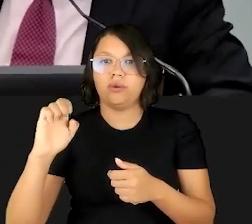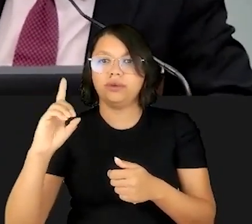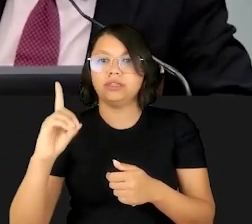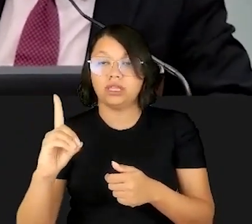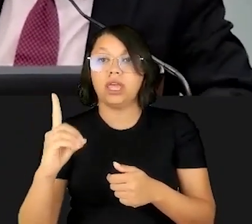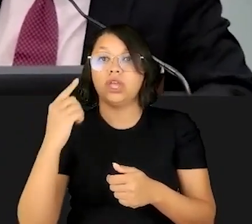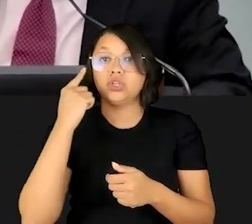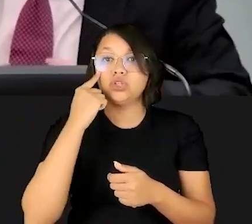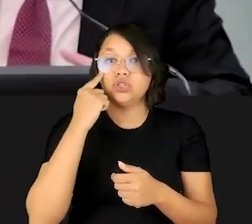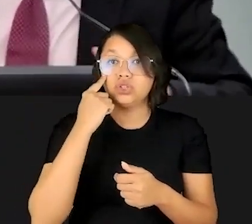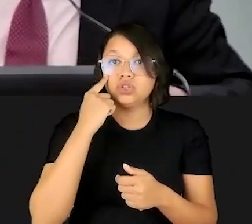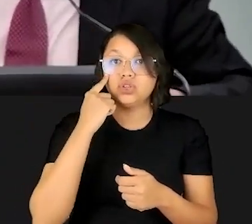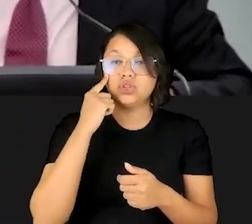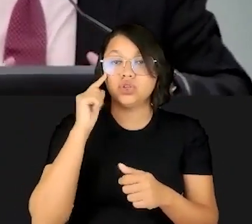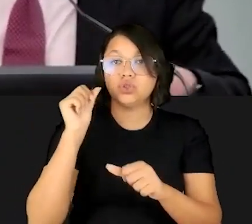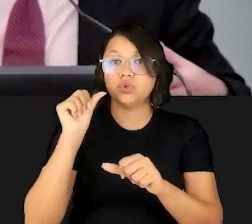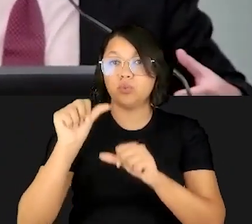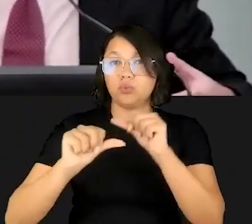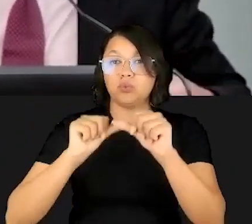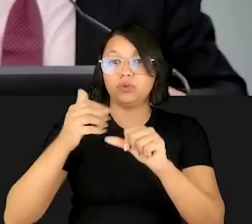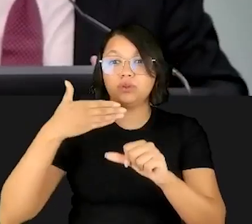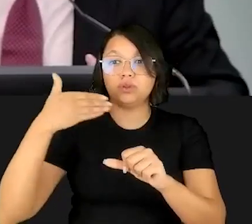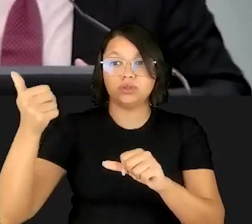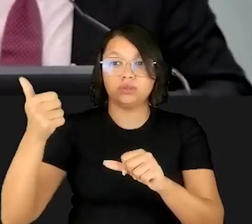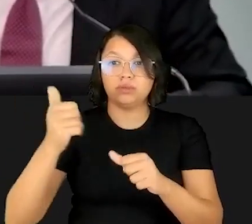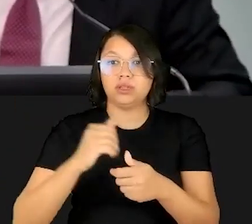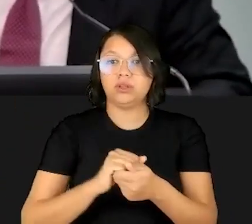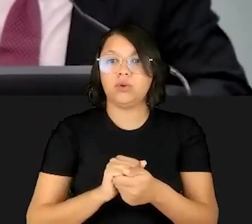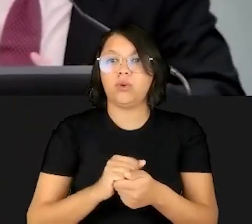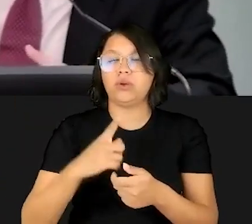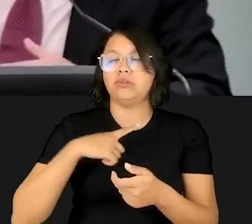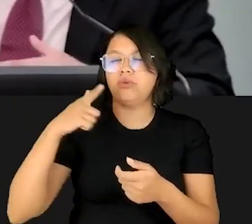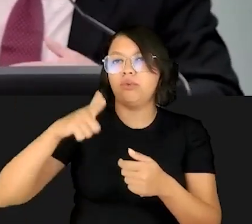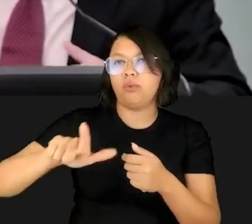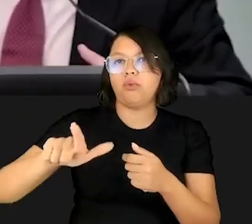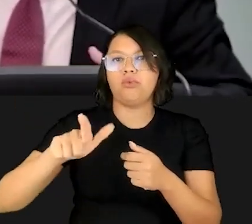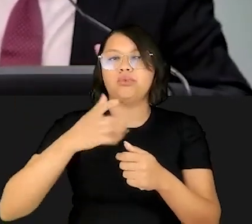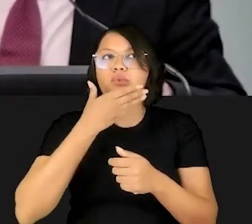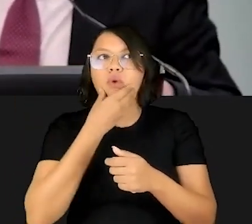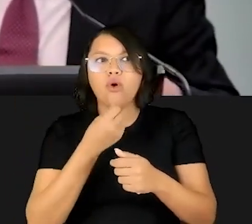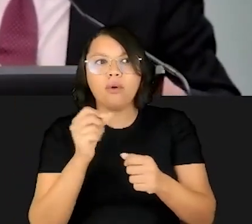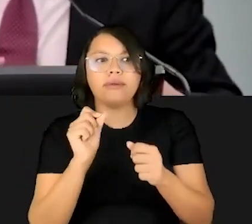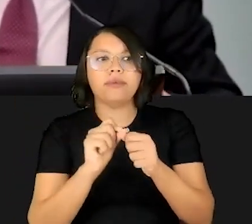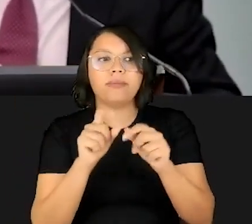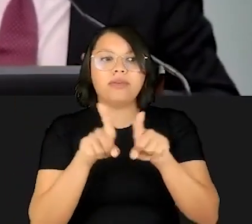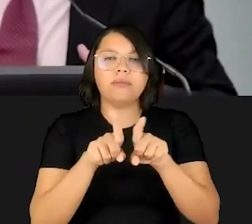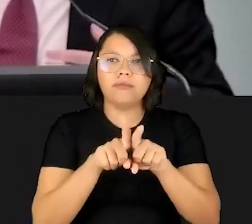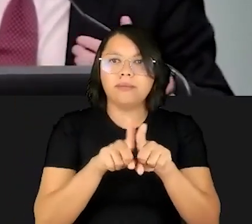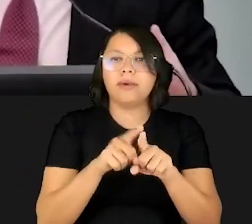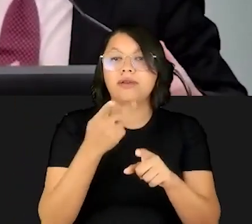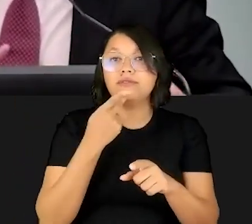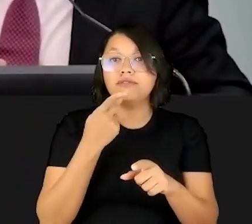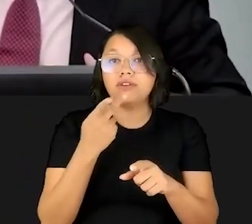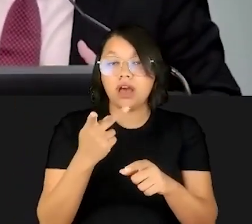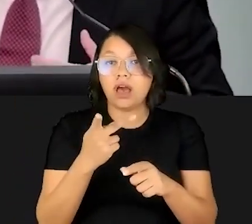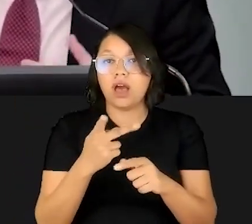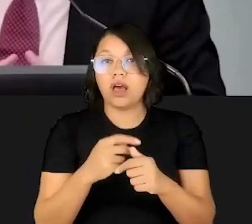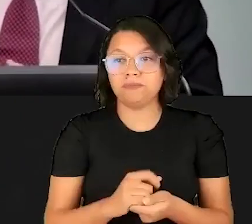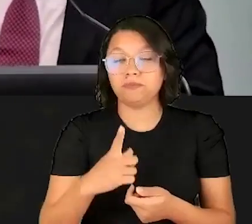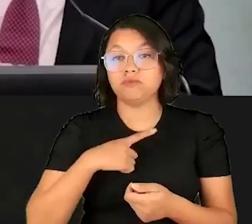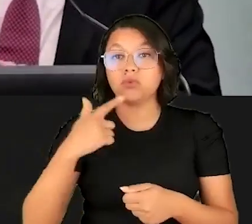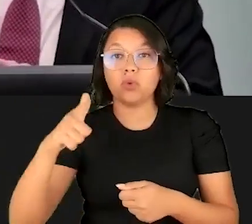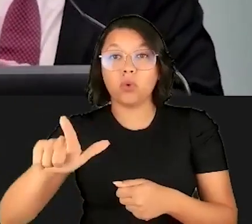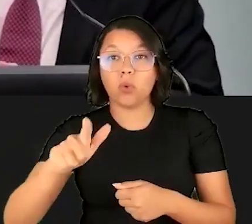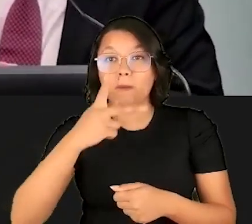morriam de infecção. Tivemos Morton com anestesia e começamos a ter cirurgiões exercitando um pouco